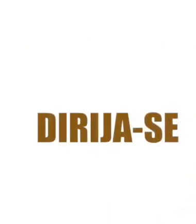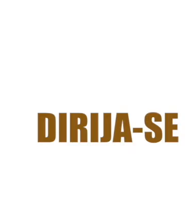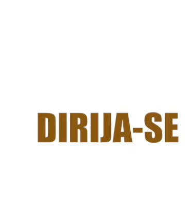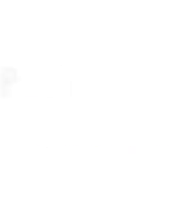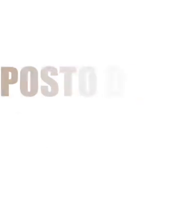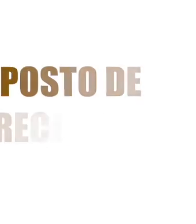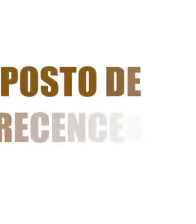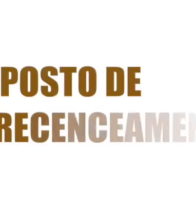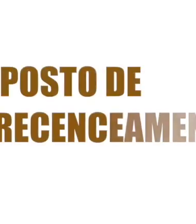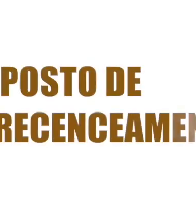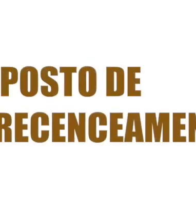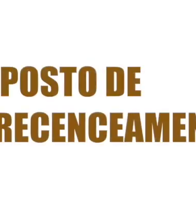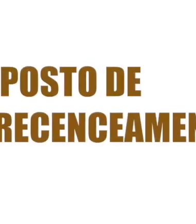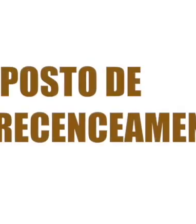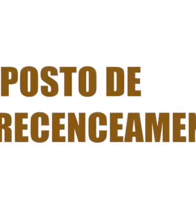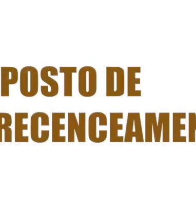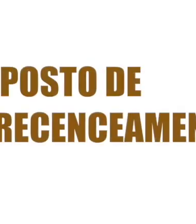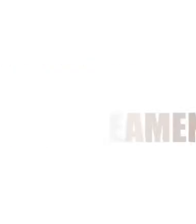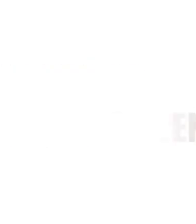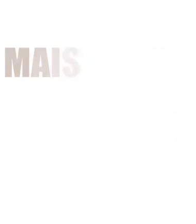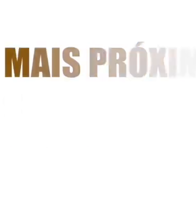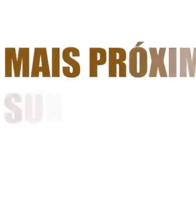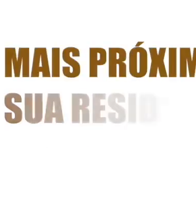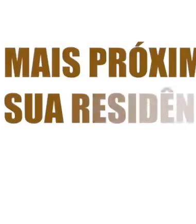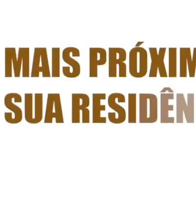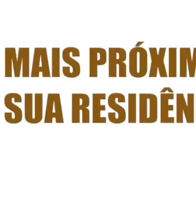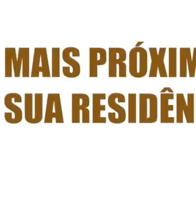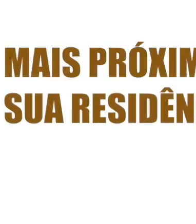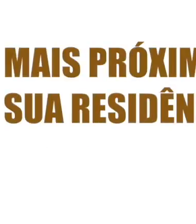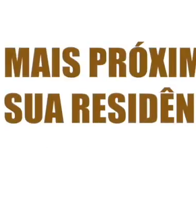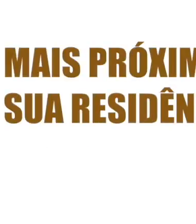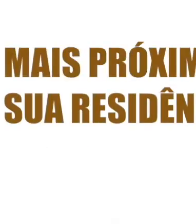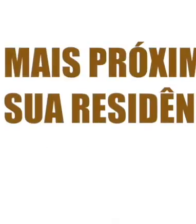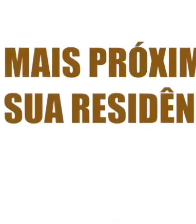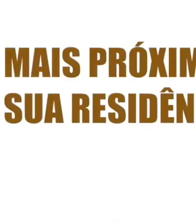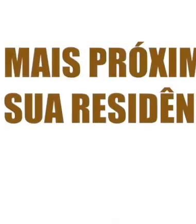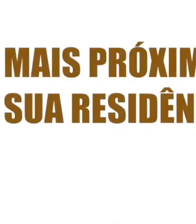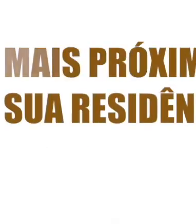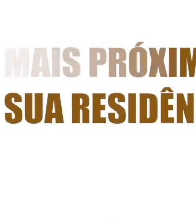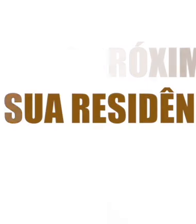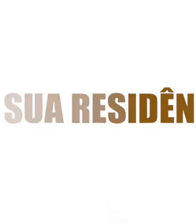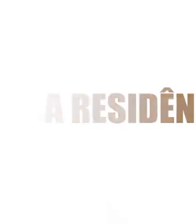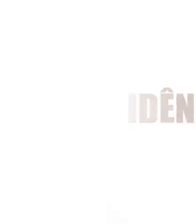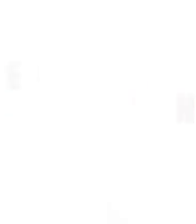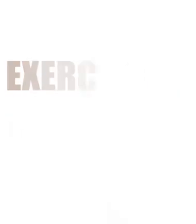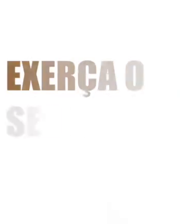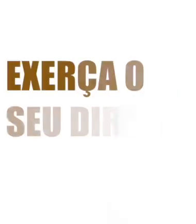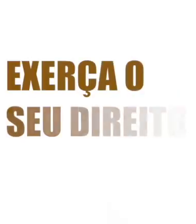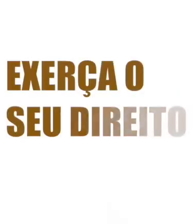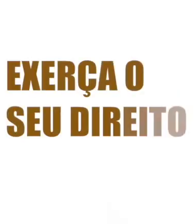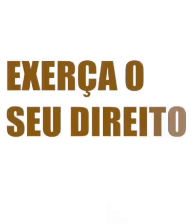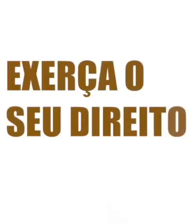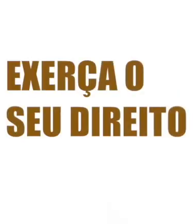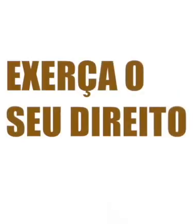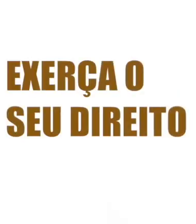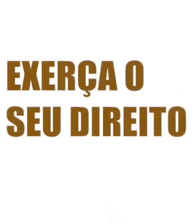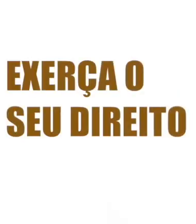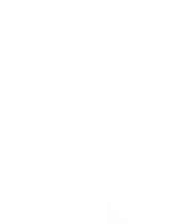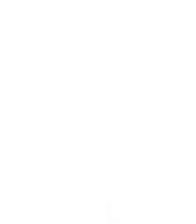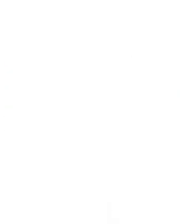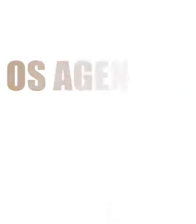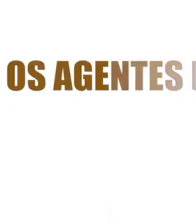ao posto de recenseamento mais próximo da sua residência. Exerça os seus direitos.